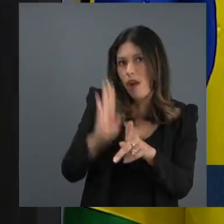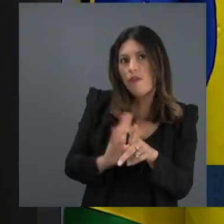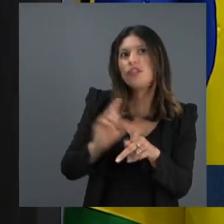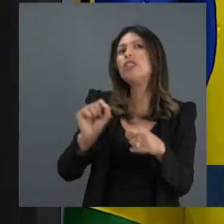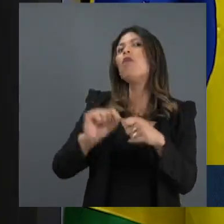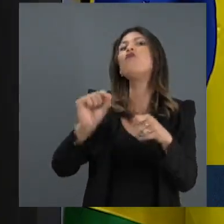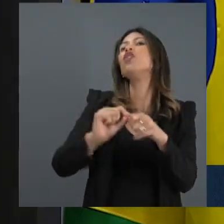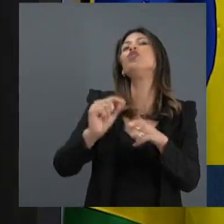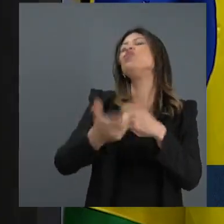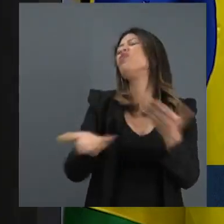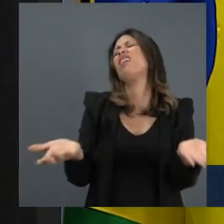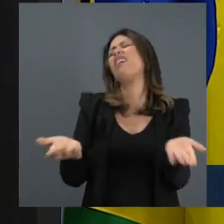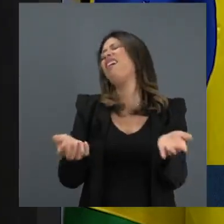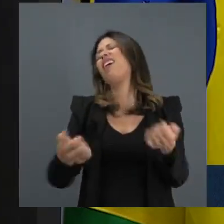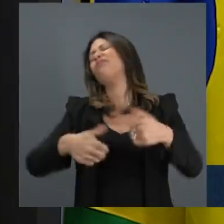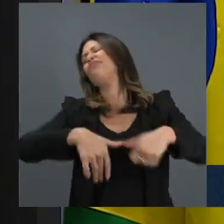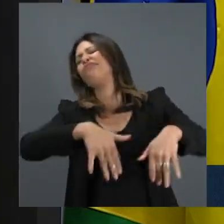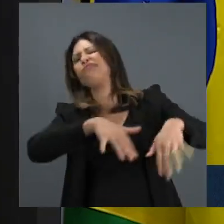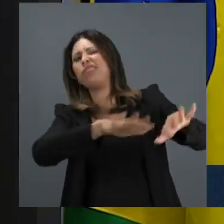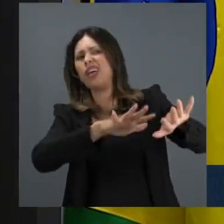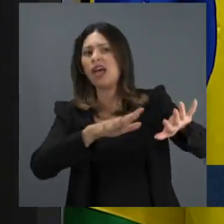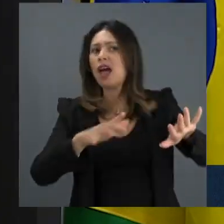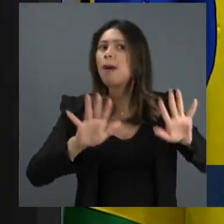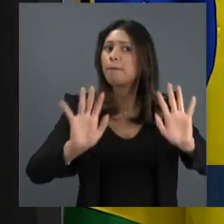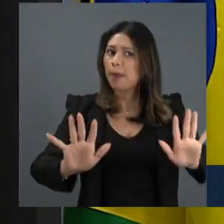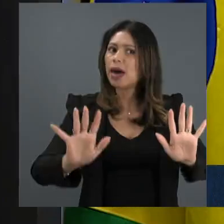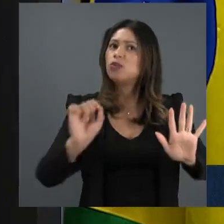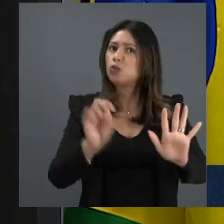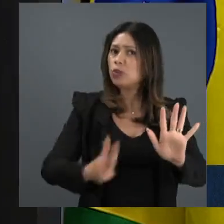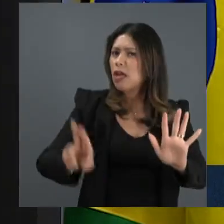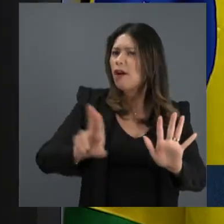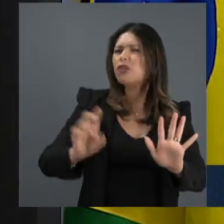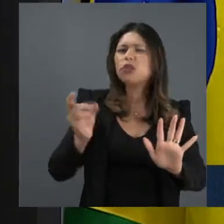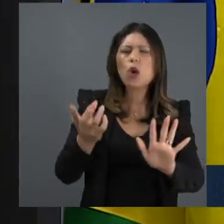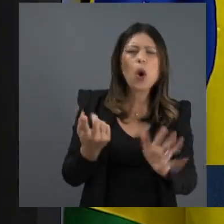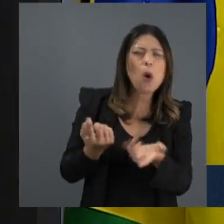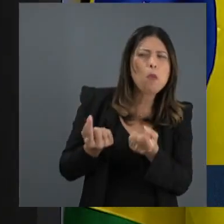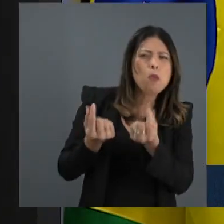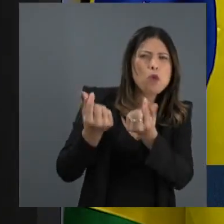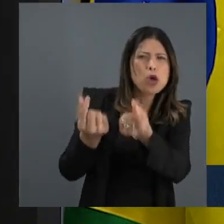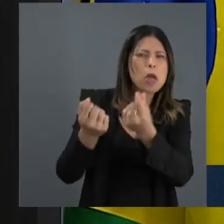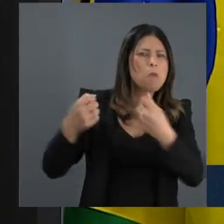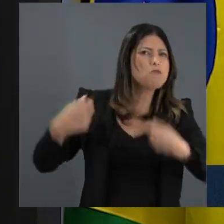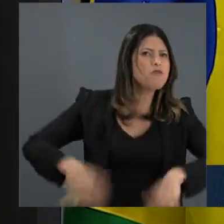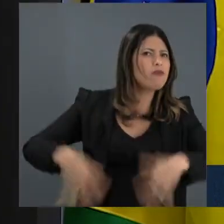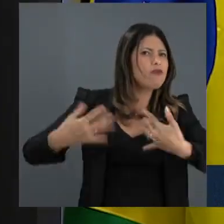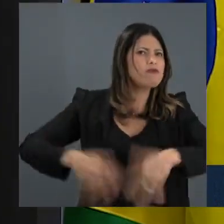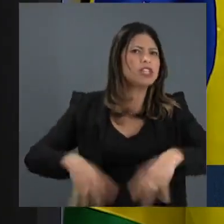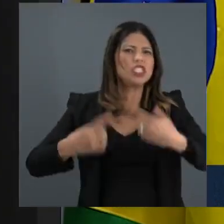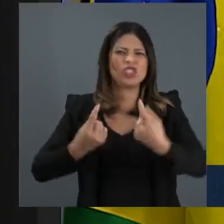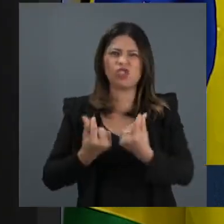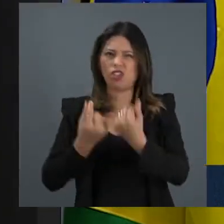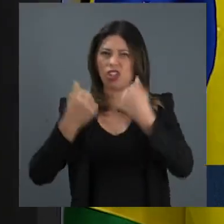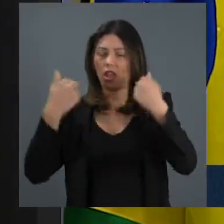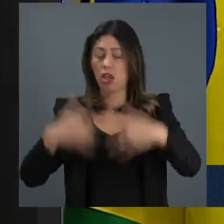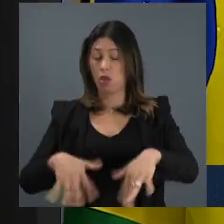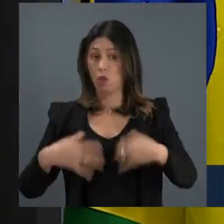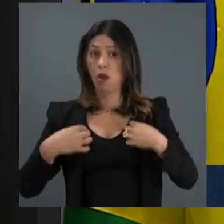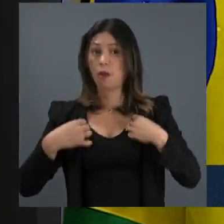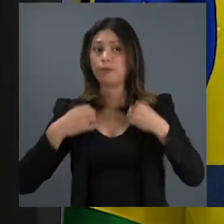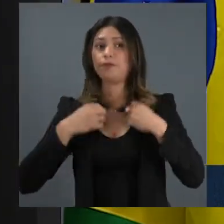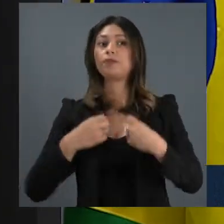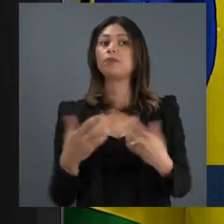virar fichinha, pois movimentava apenas milhões, entre aspas, claro.